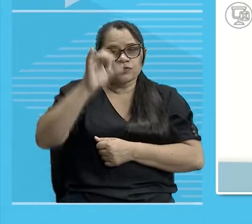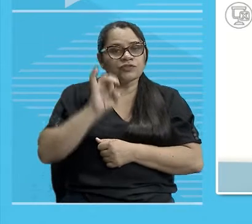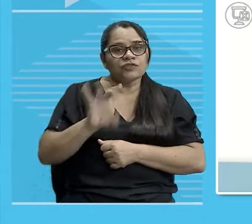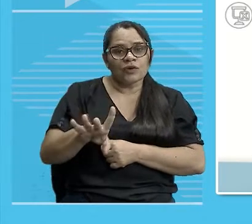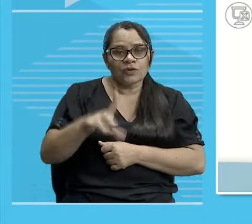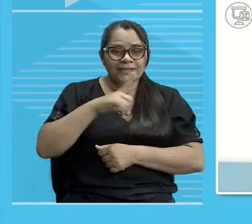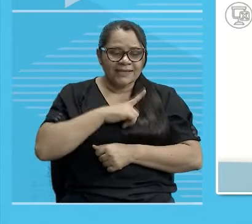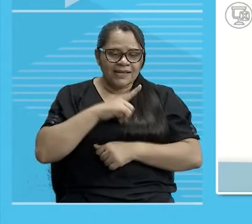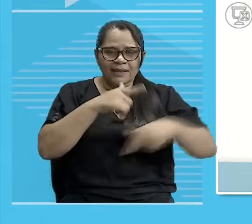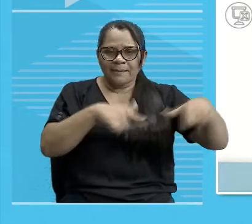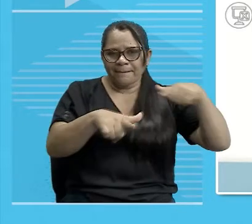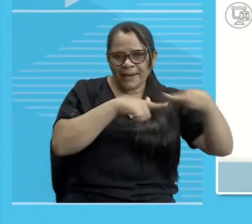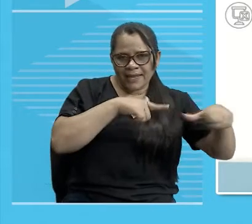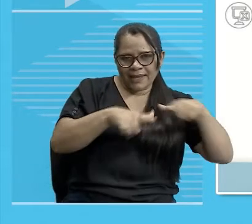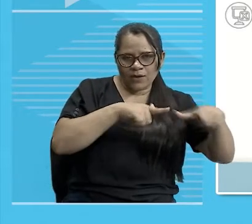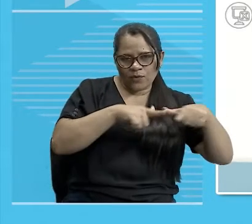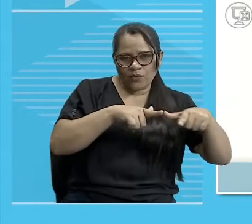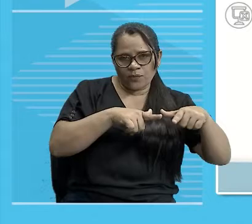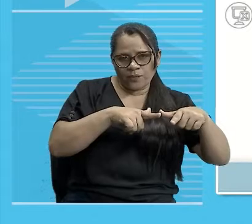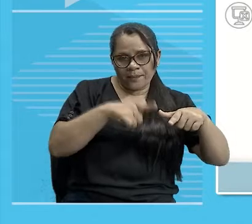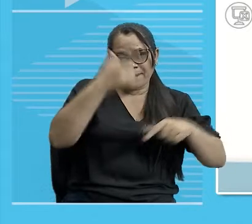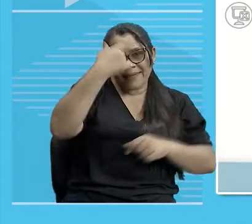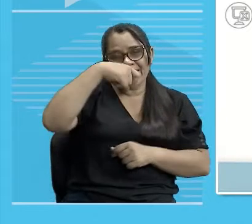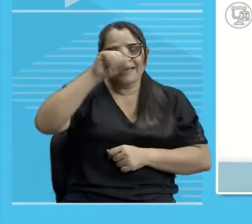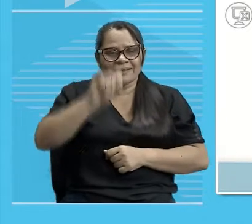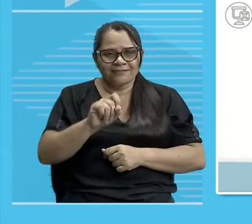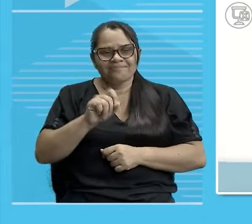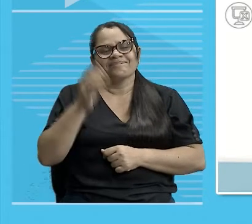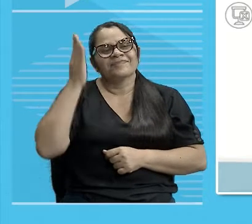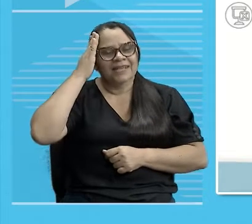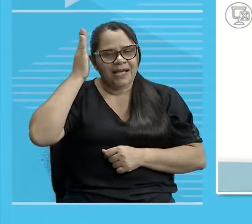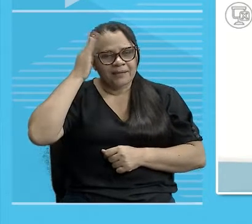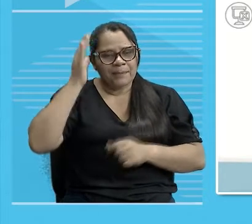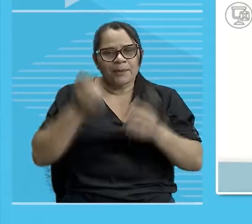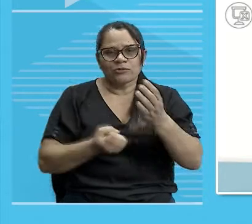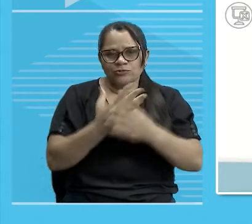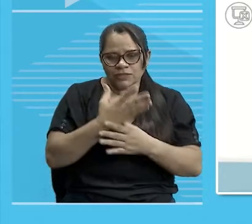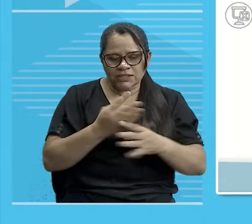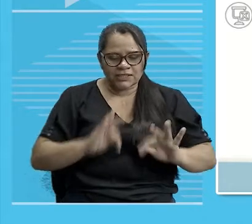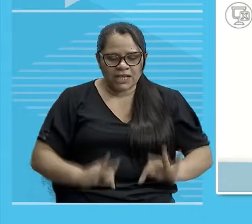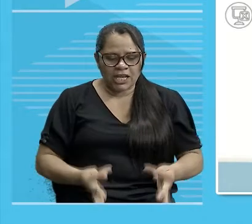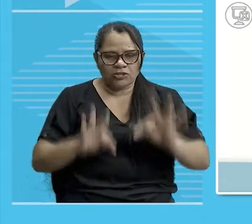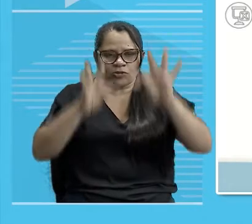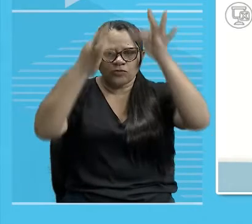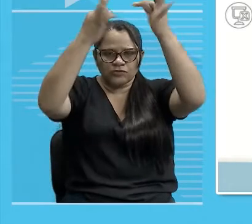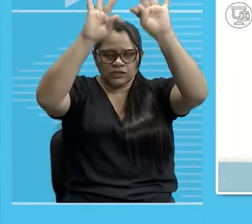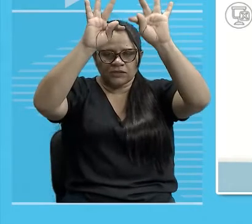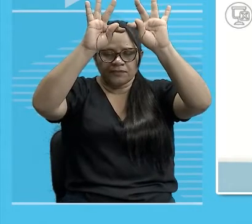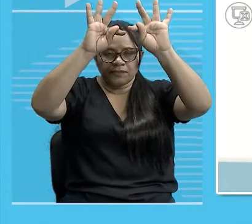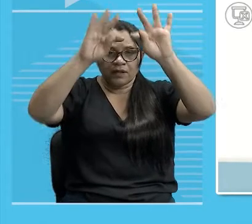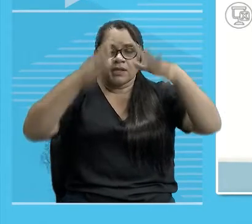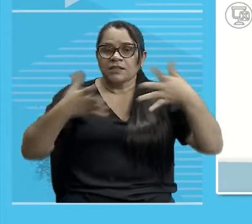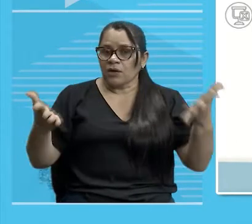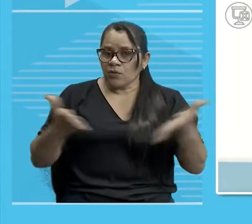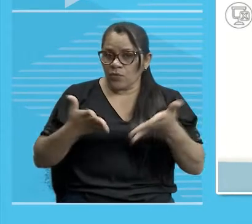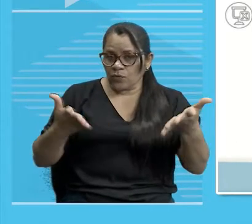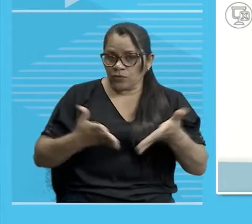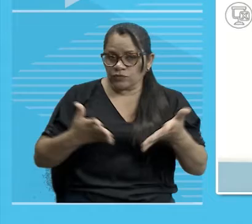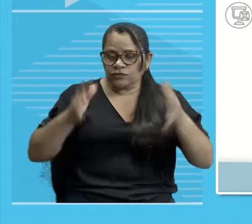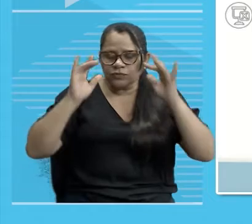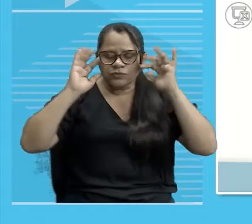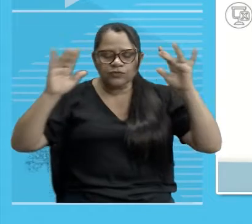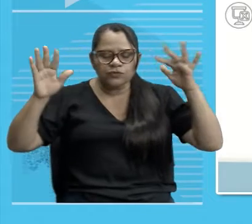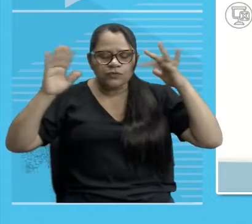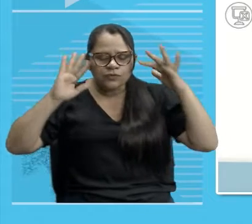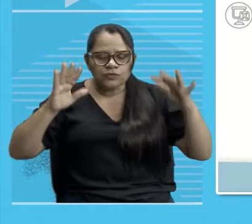produzir tecnologia ao meu sonho é ser isso o teu sonho hoje ter